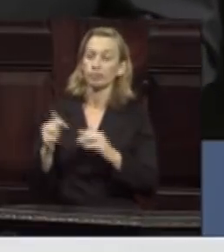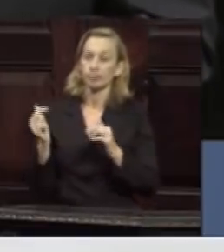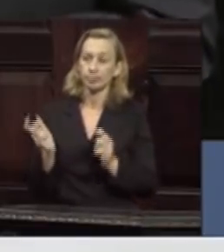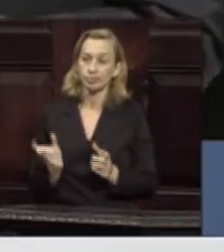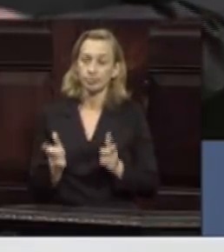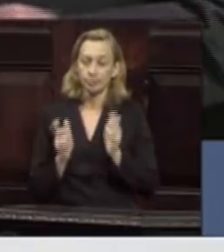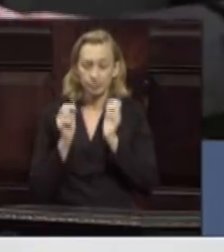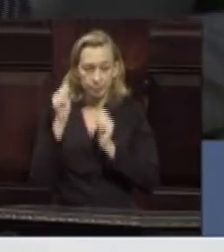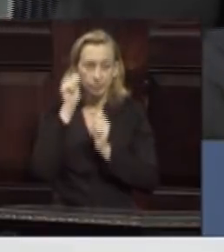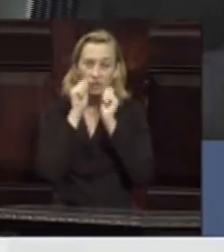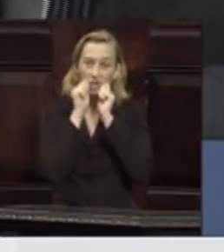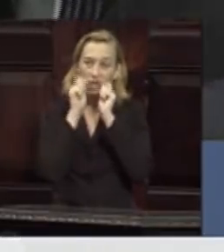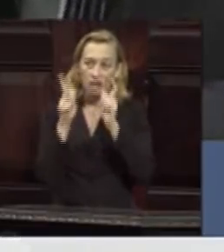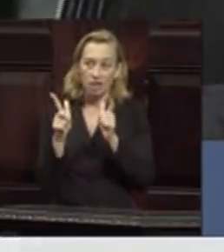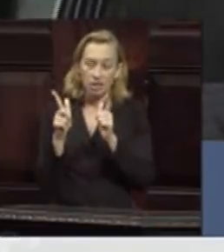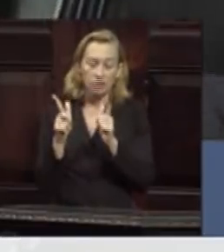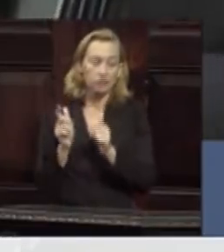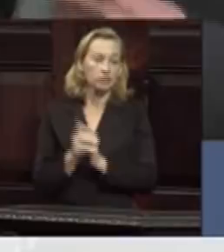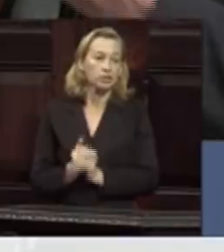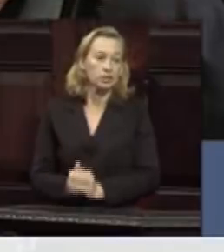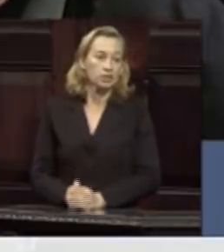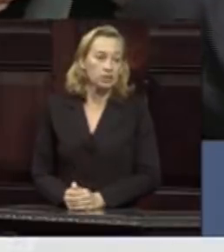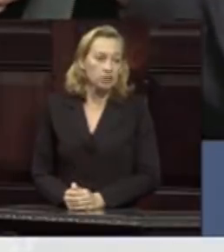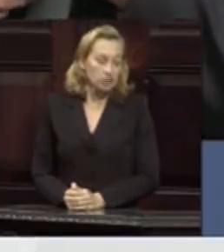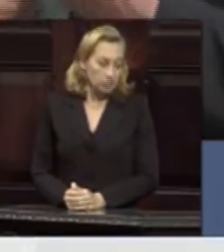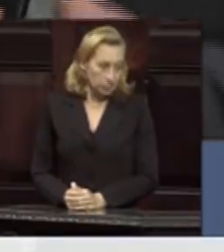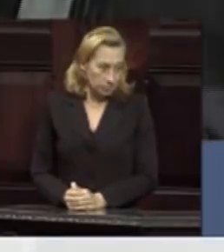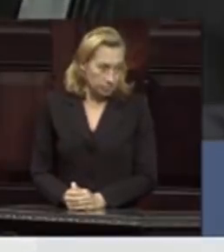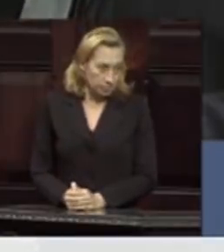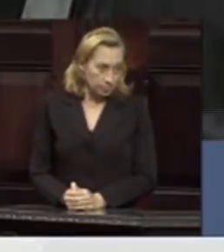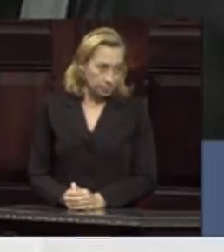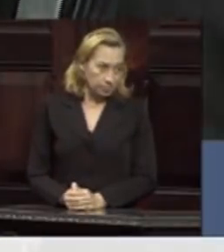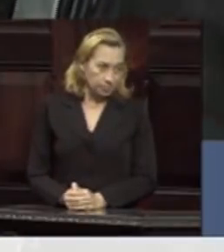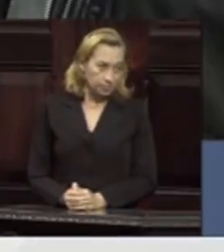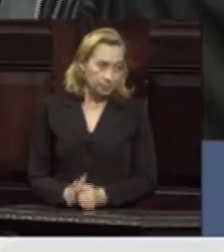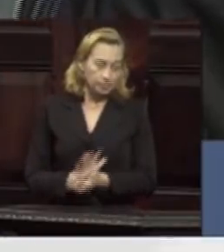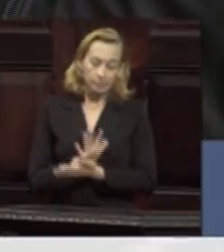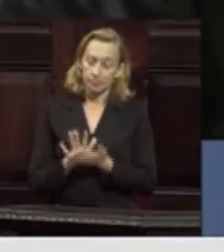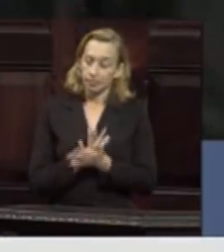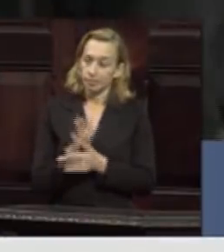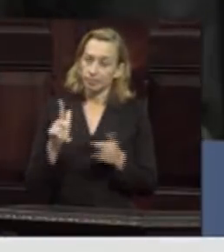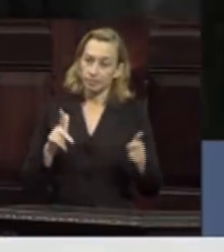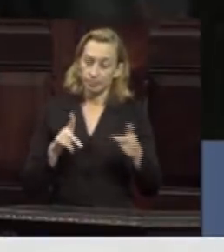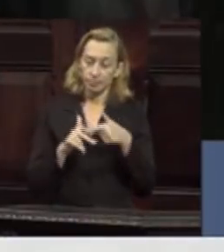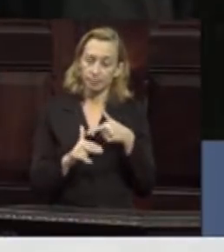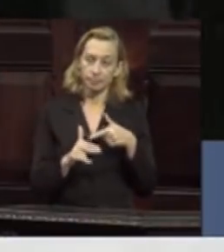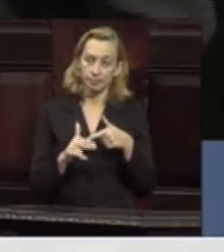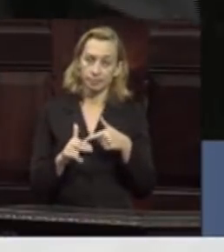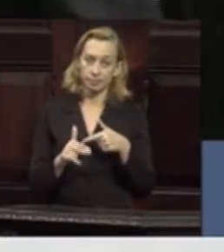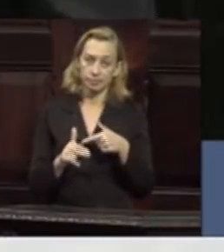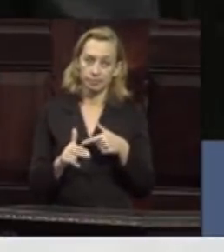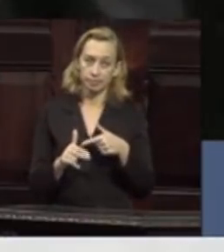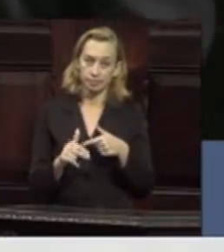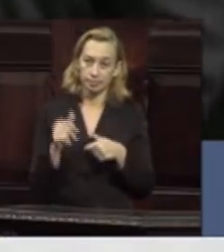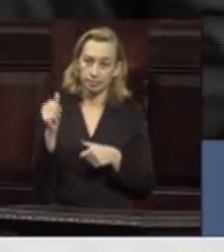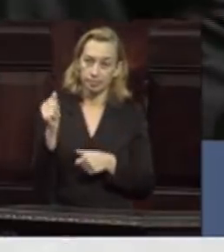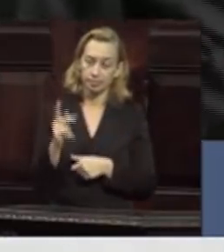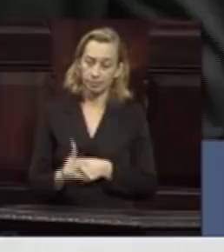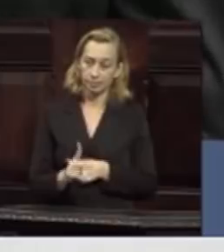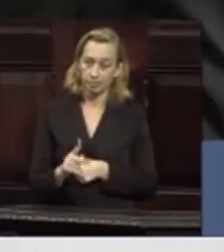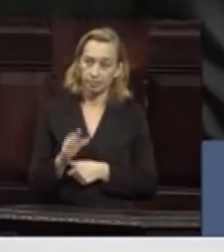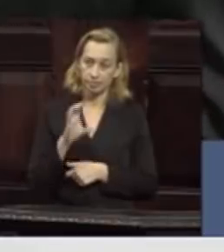que não haverá qualquer obstáculo por parte de vocês à aprovação desse PCCS.